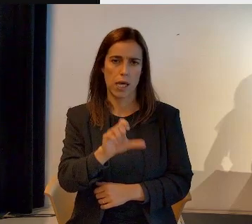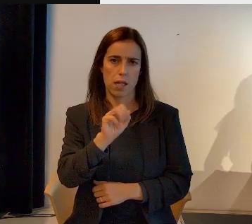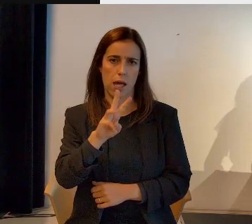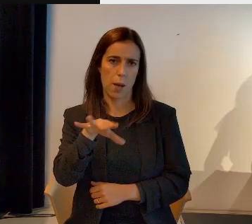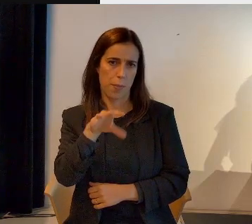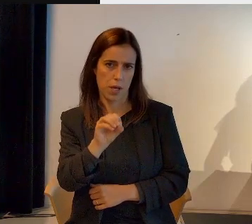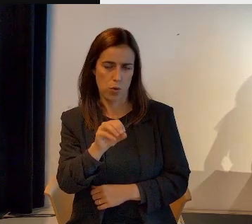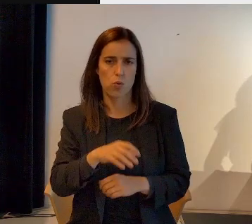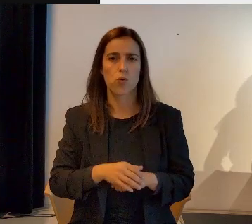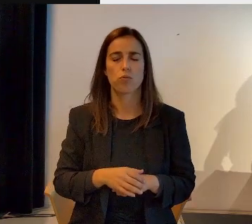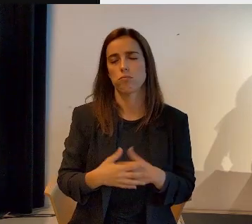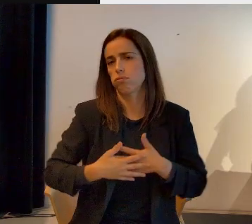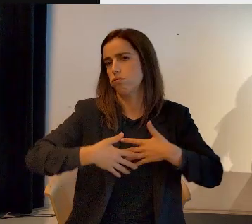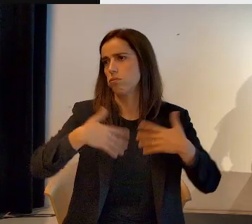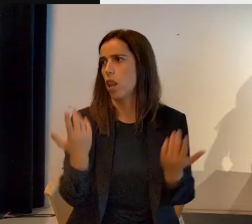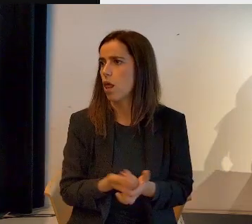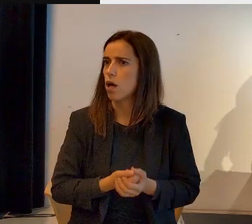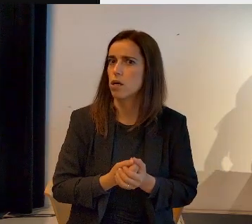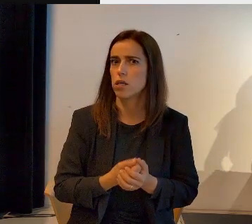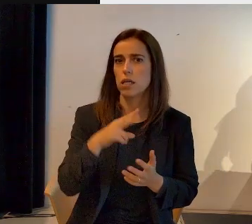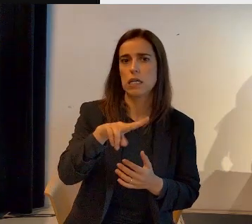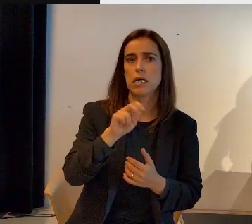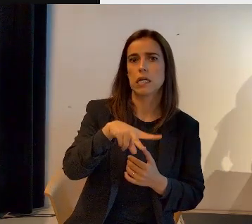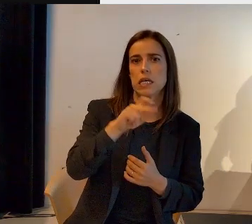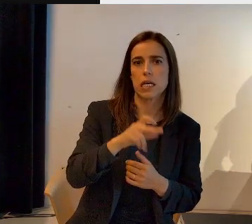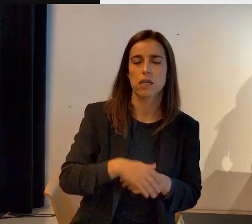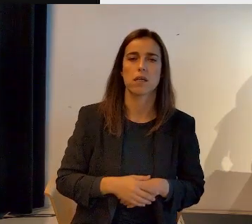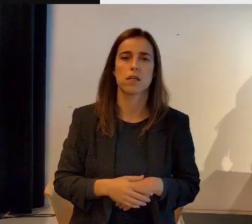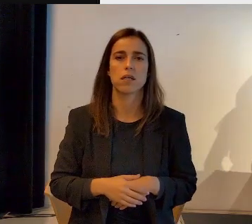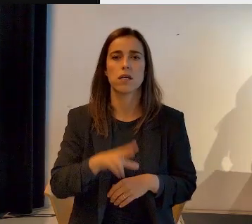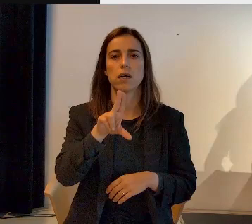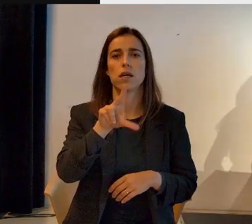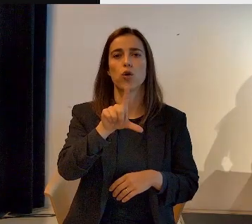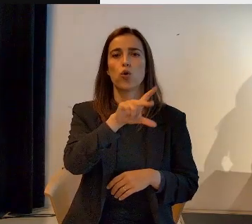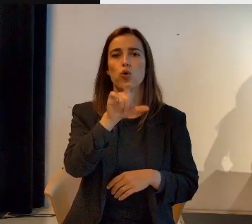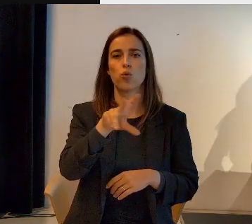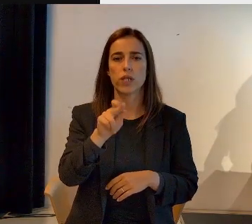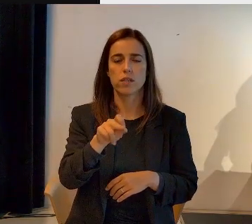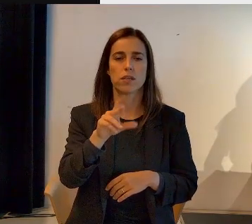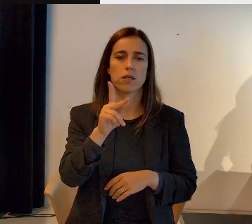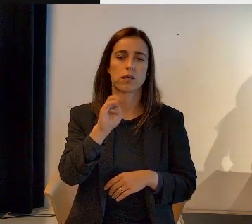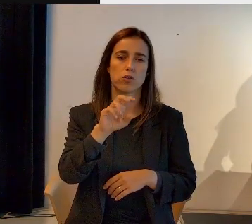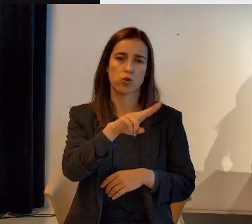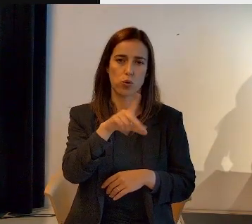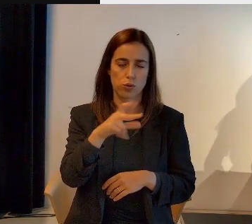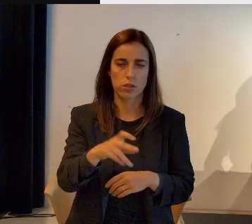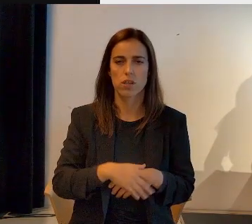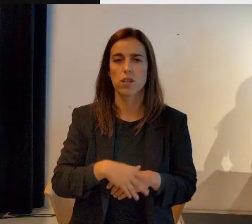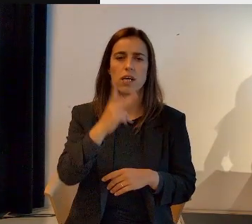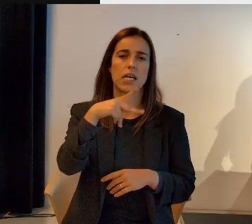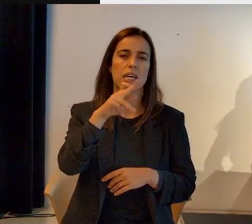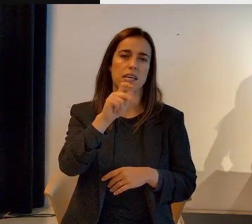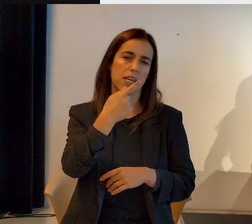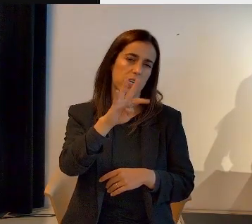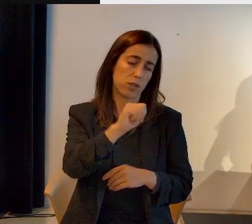desde a Nena, Luísa Sonza, o Maninho, Caretos, Alphaville e Insert